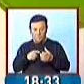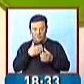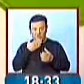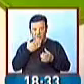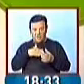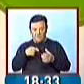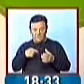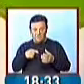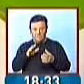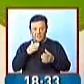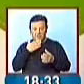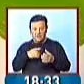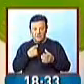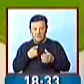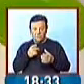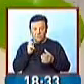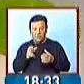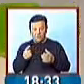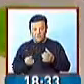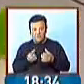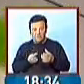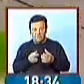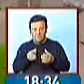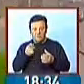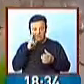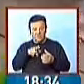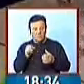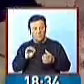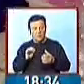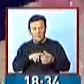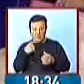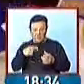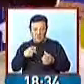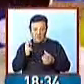aquecer, mas aquecer aquele ar que lá está dentro, que vocês dizem que não existe, mas está lá ar.